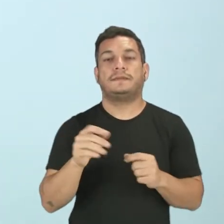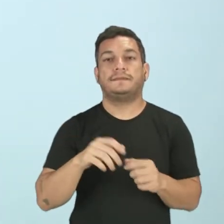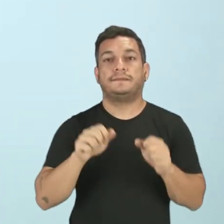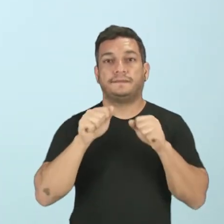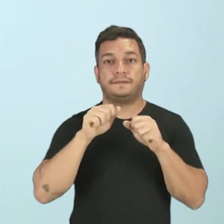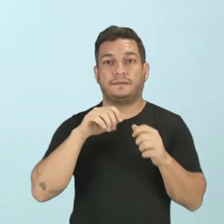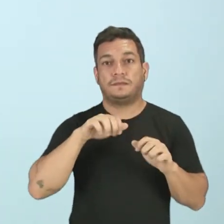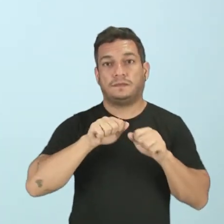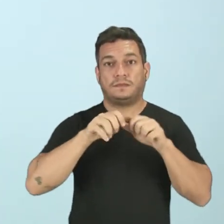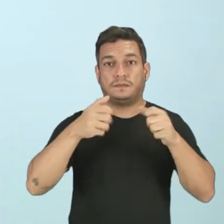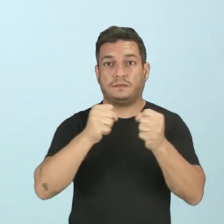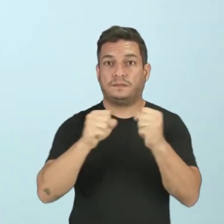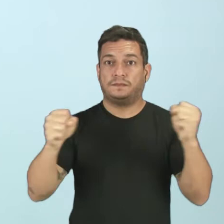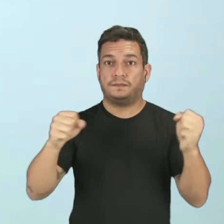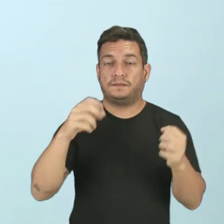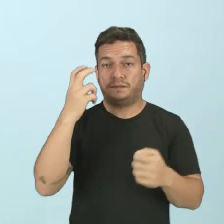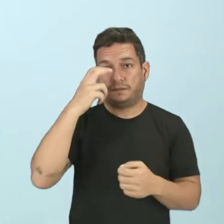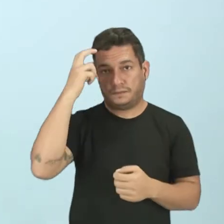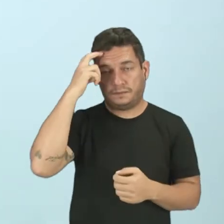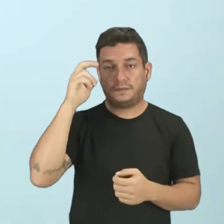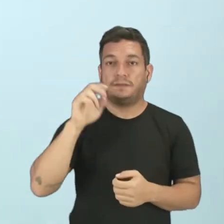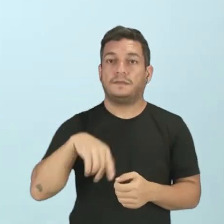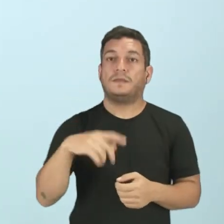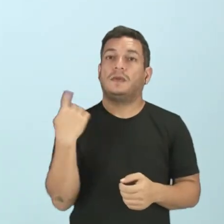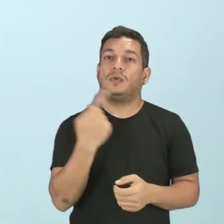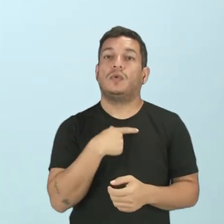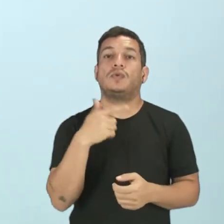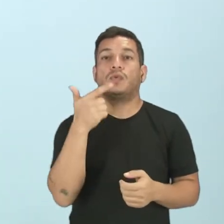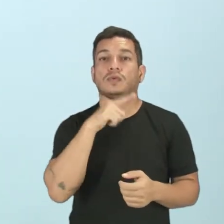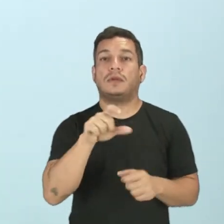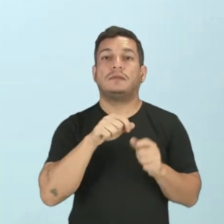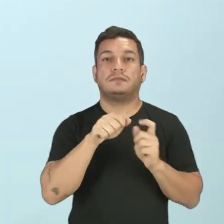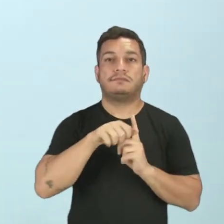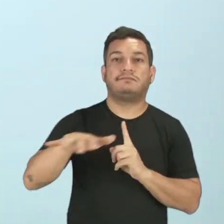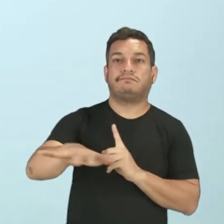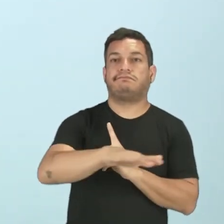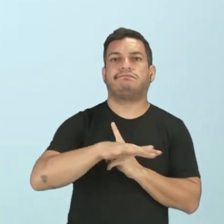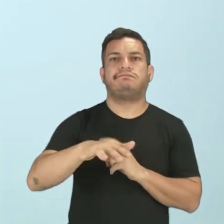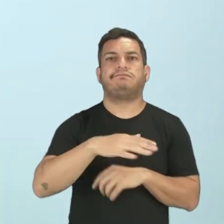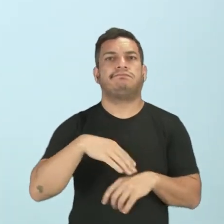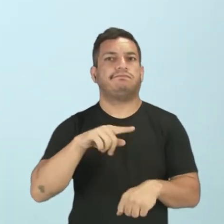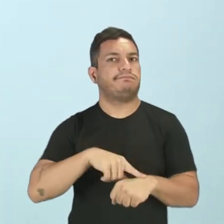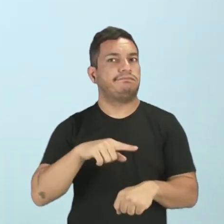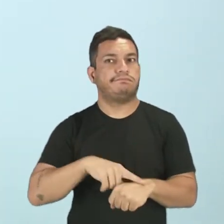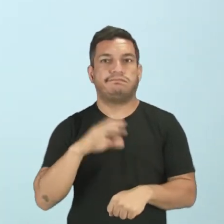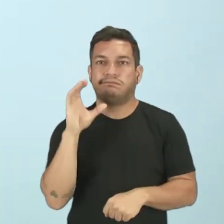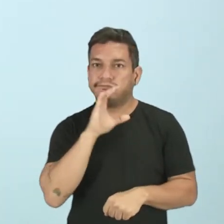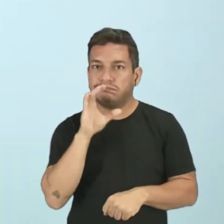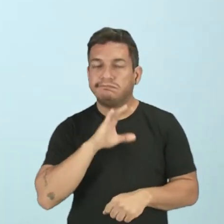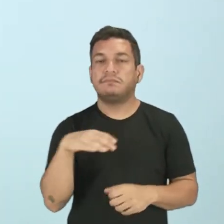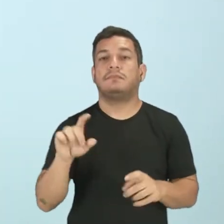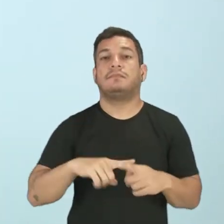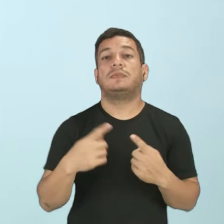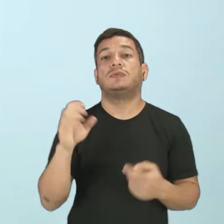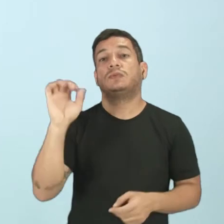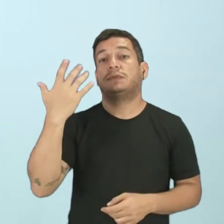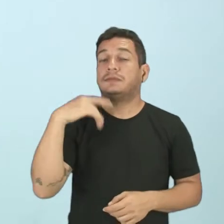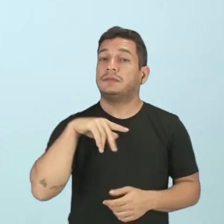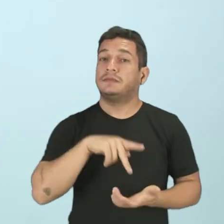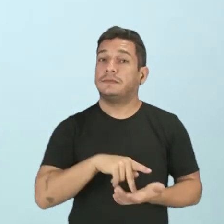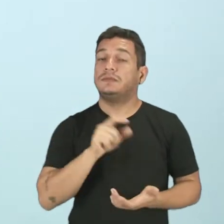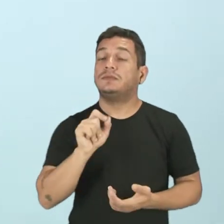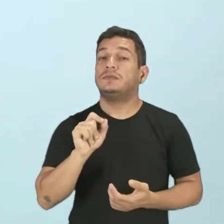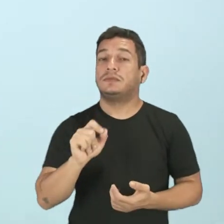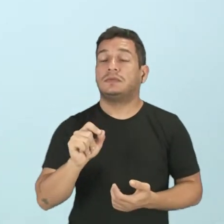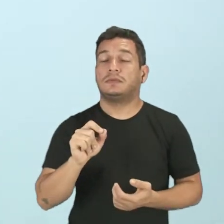da cultura. Porque se é uma coisa que a gente consegue espalhar em bem pouco tempo. Mas o que aconteceu, na verdade, é que